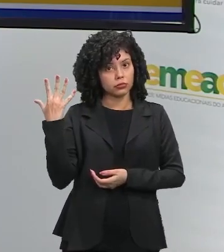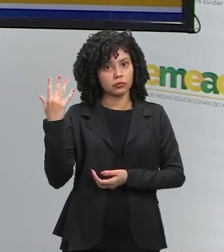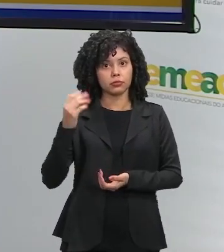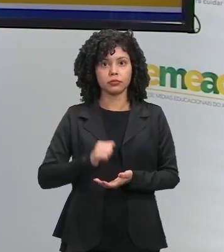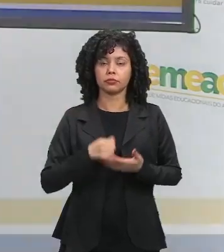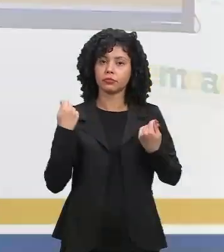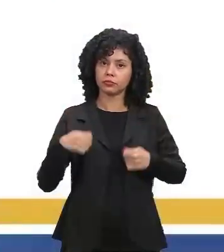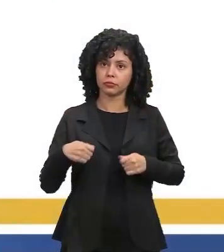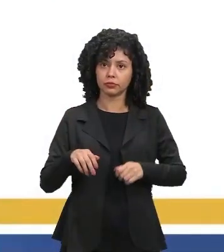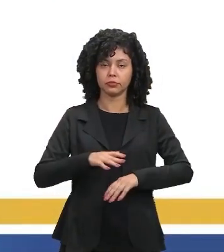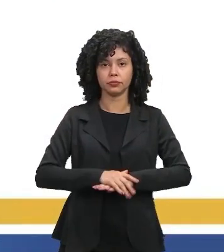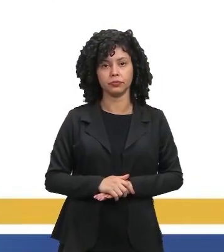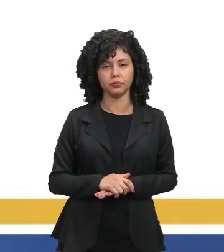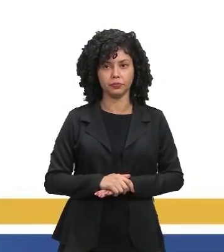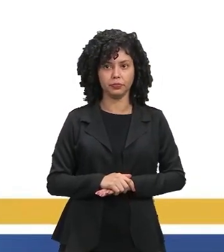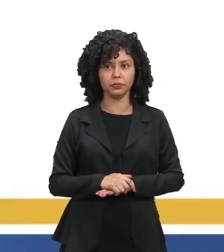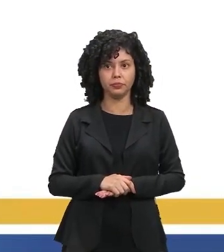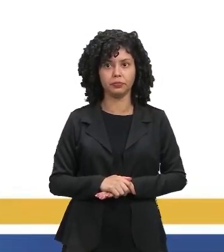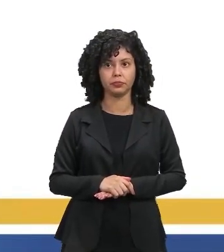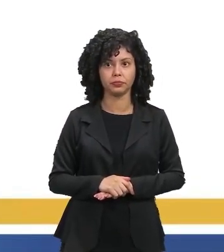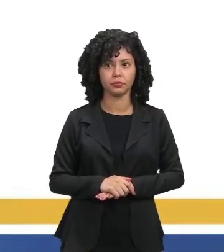necessário.